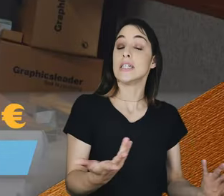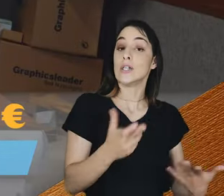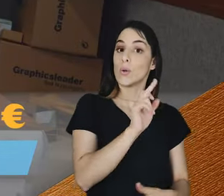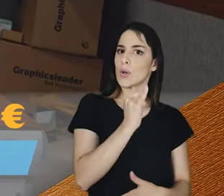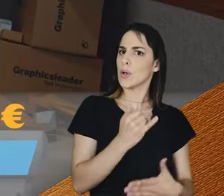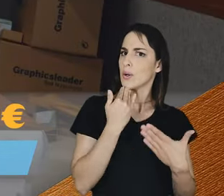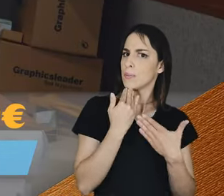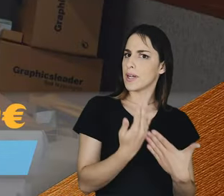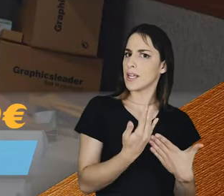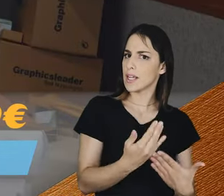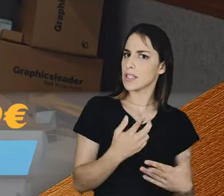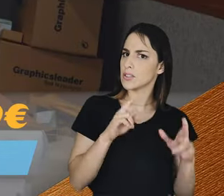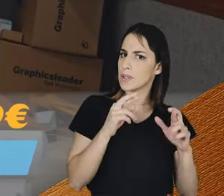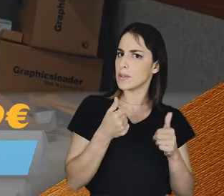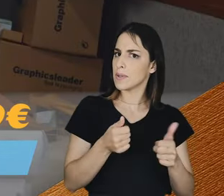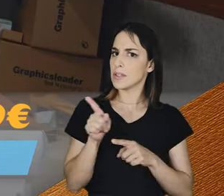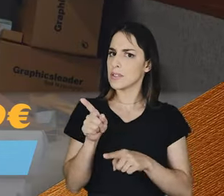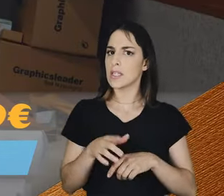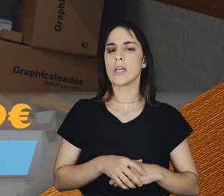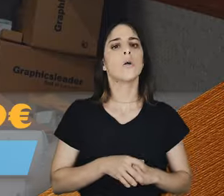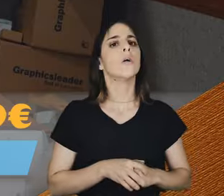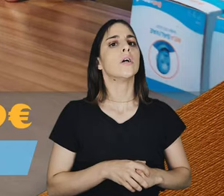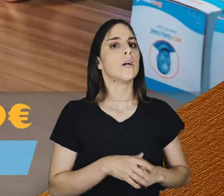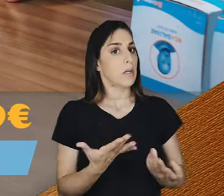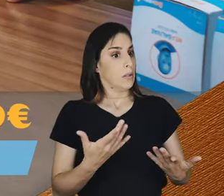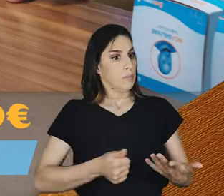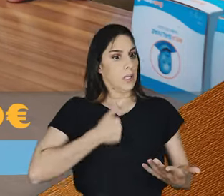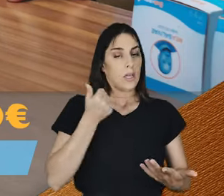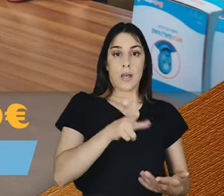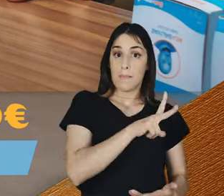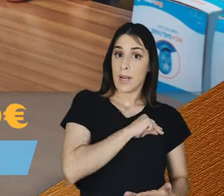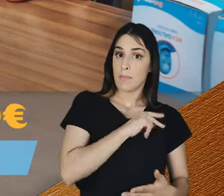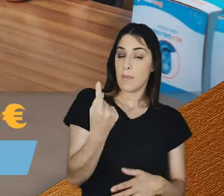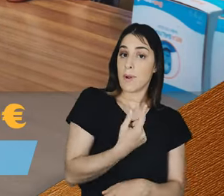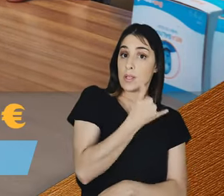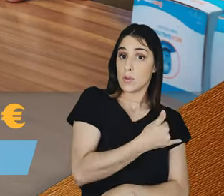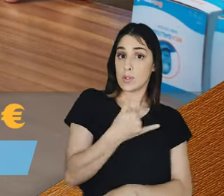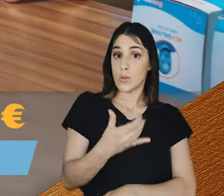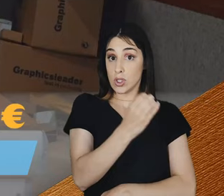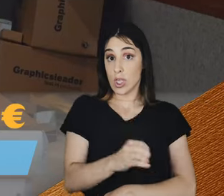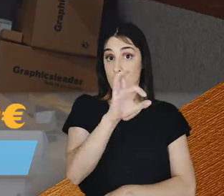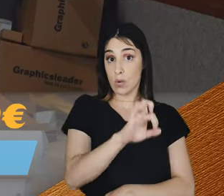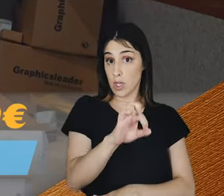que esteja tudo bem consigo. Para ganhar estes fantásticos prémios, só tem que ligar